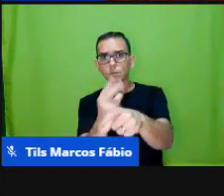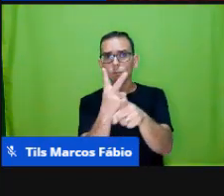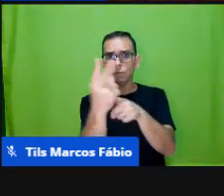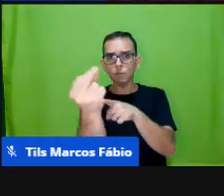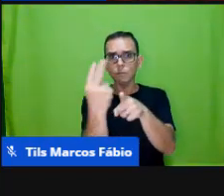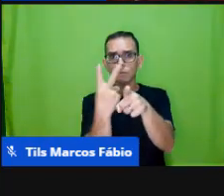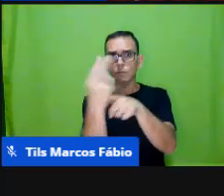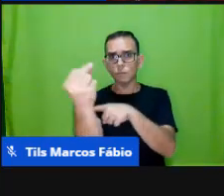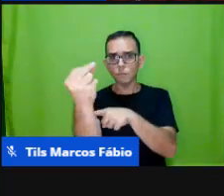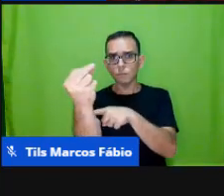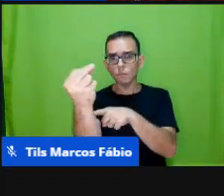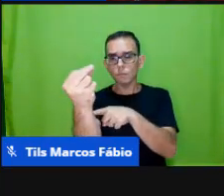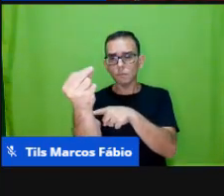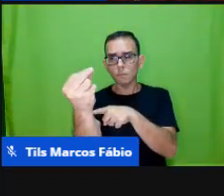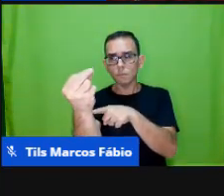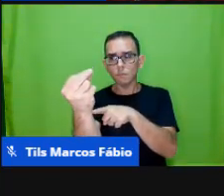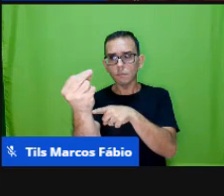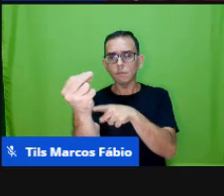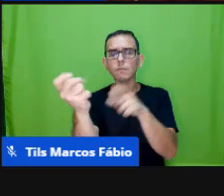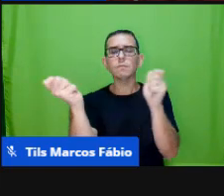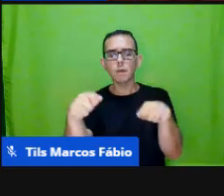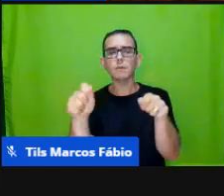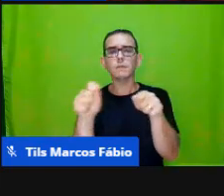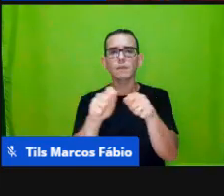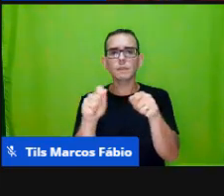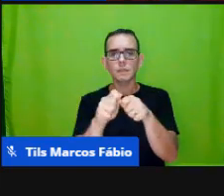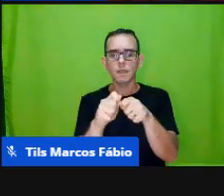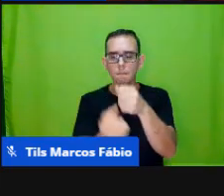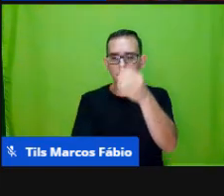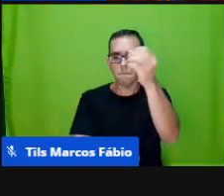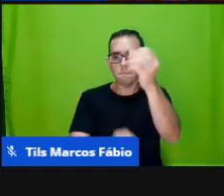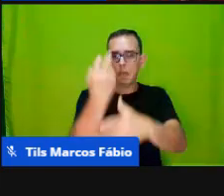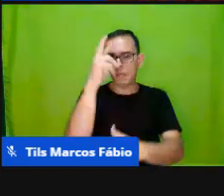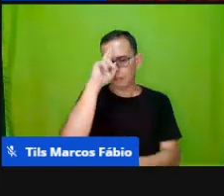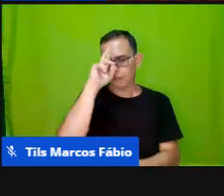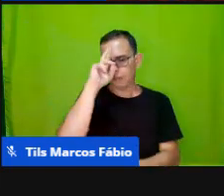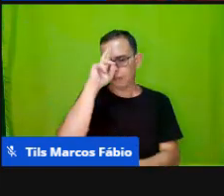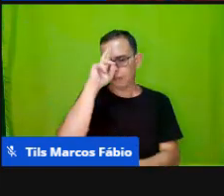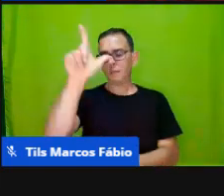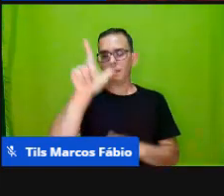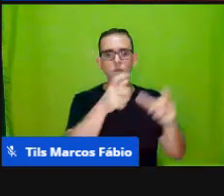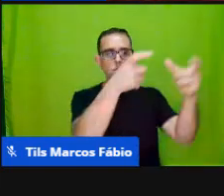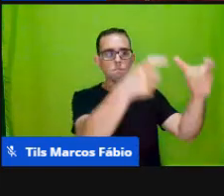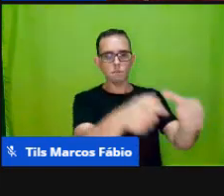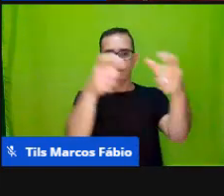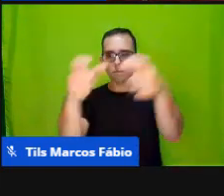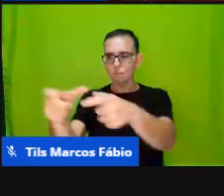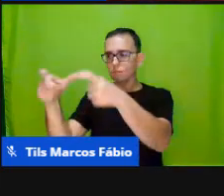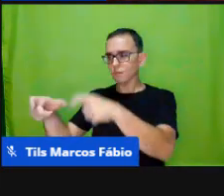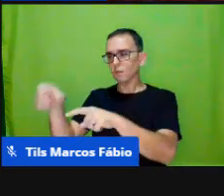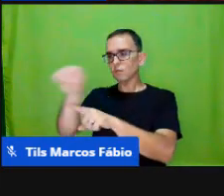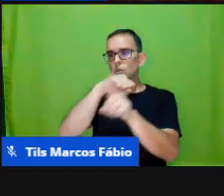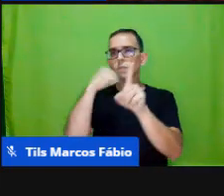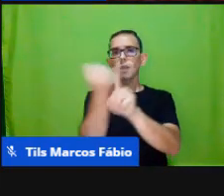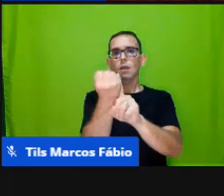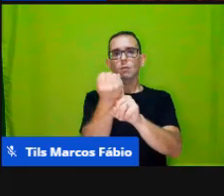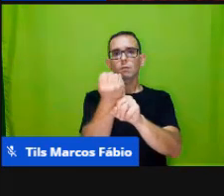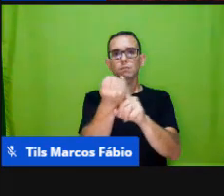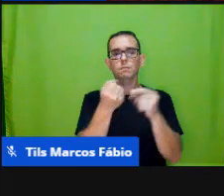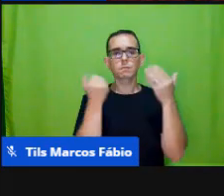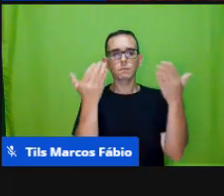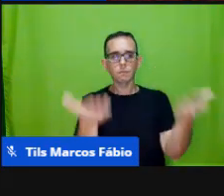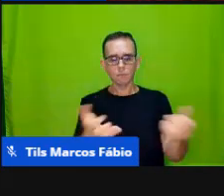a expectativa da criação de líderes no ambiente social que o esporte é praticado.